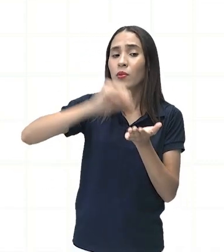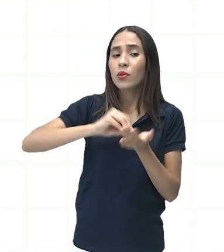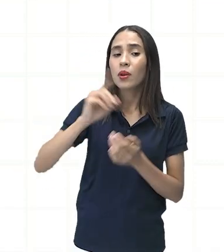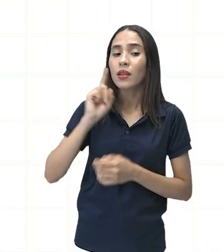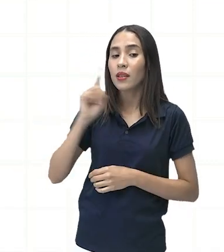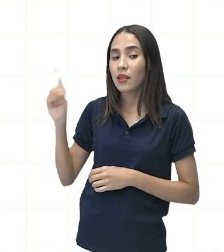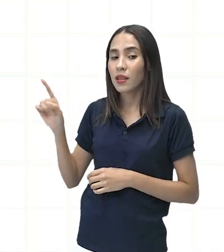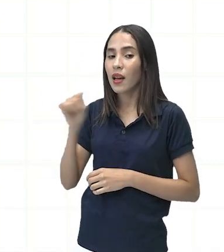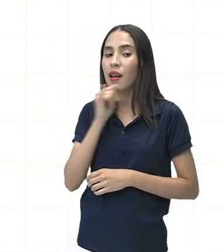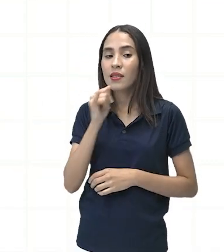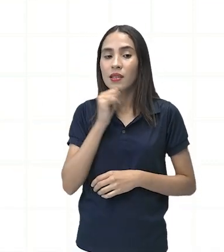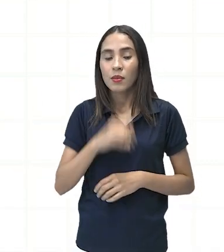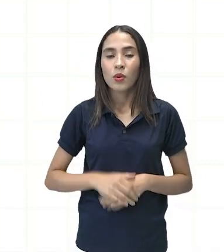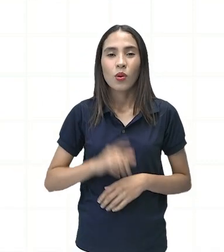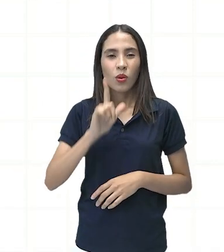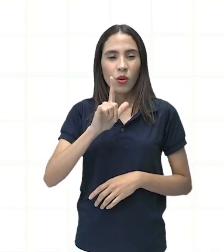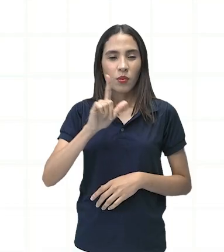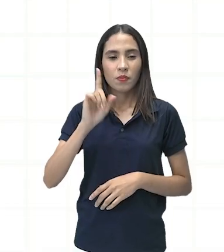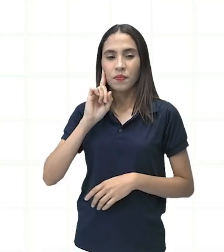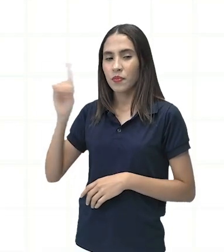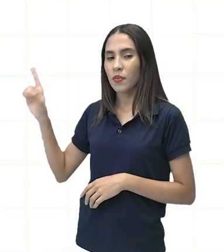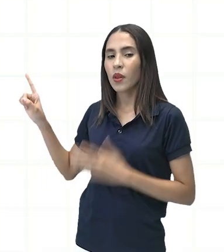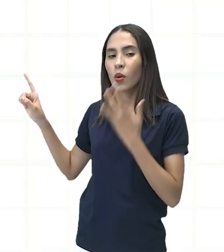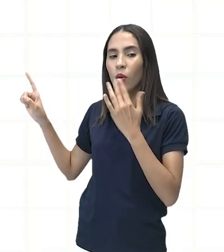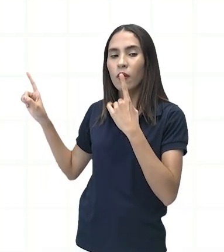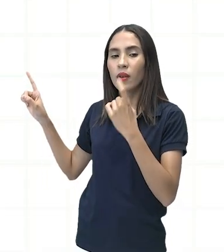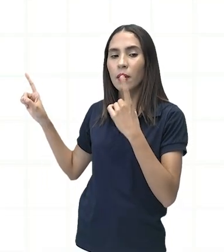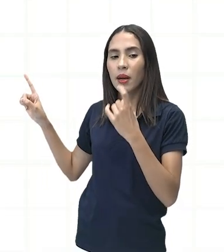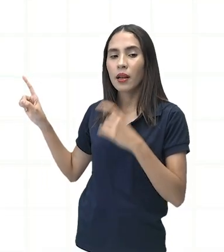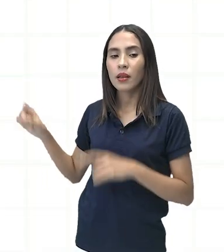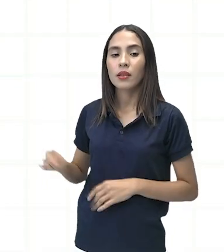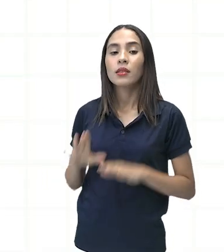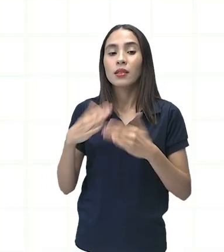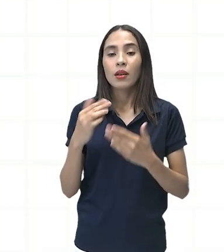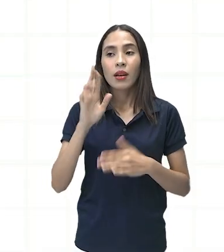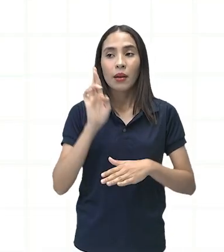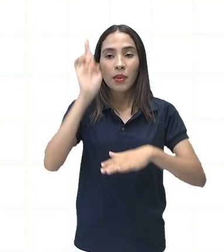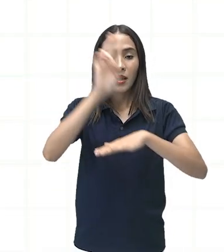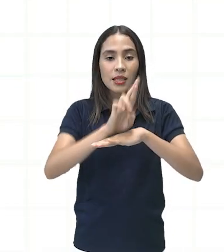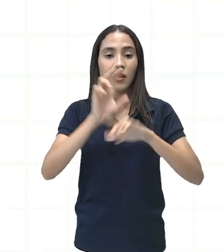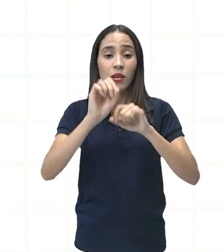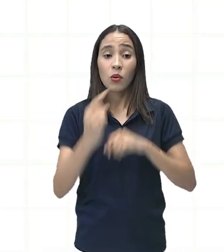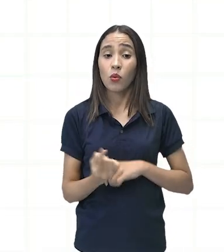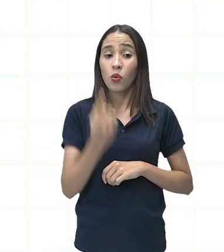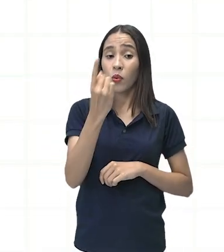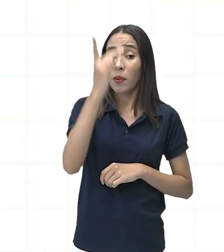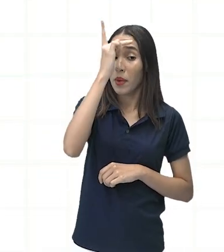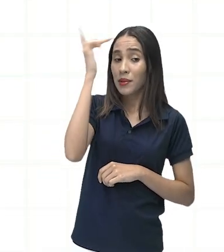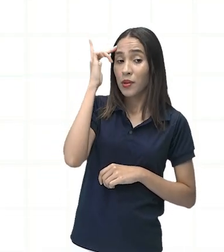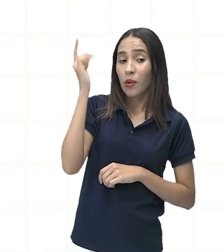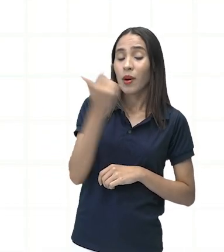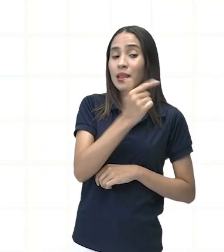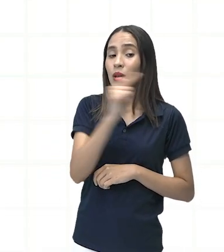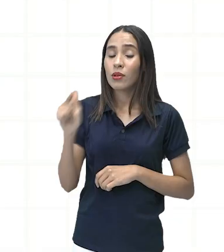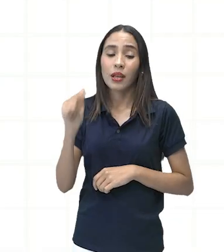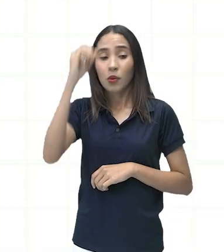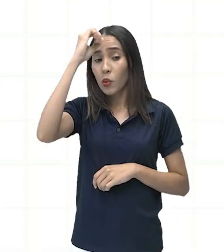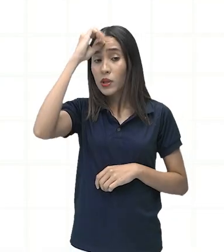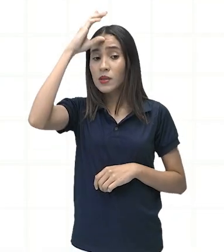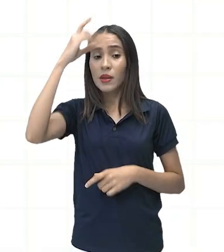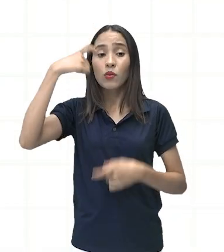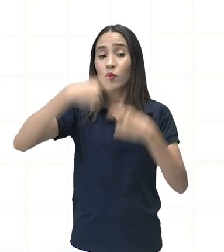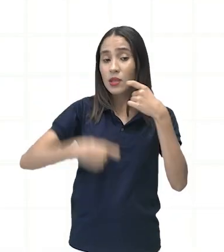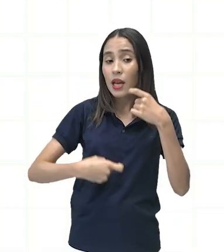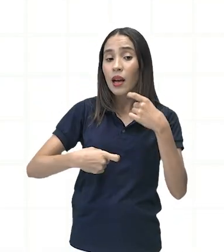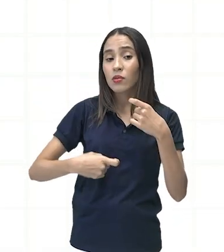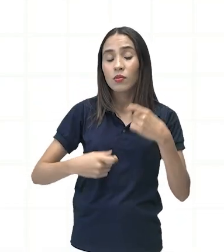que a senhora não falou anteriormente, que é esse losango. O losango, por sua vez, ele representa um indivíduo em